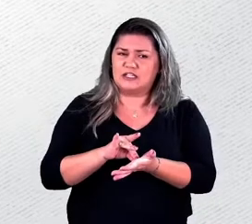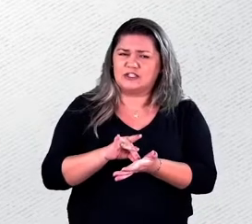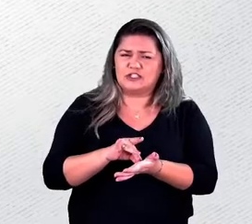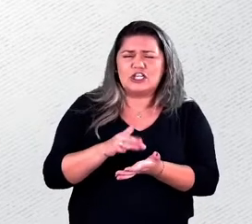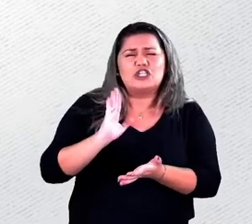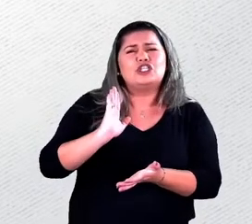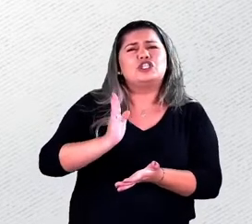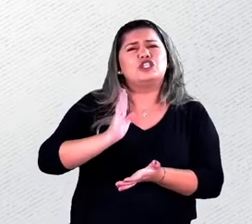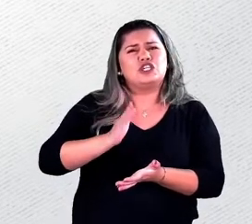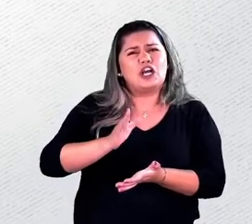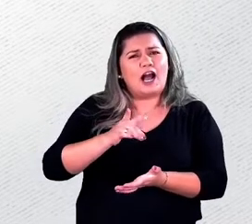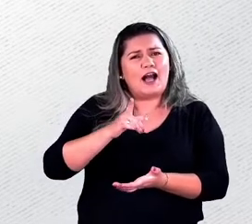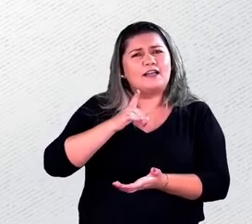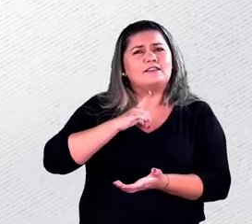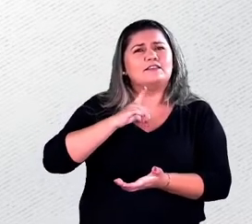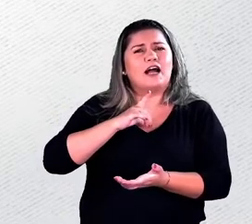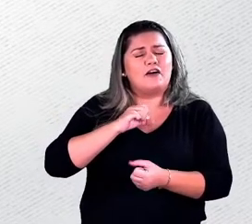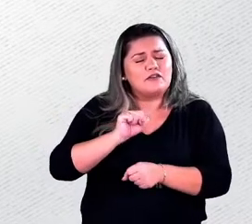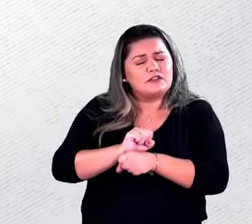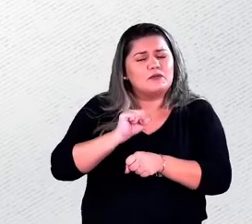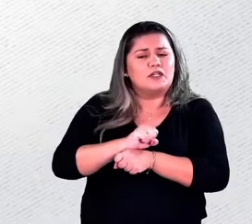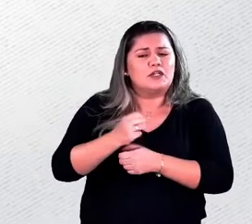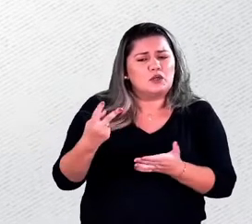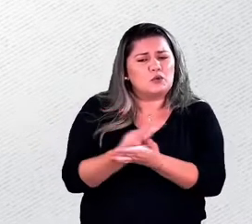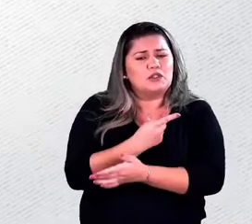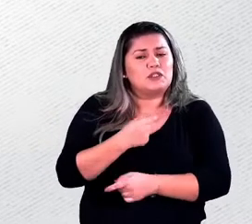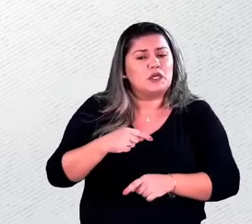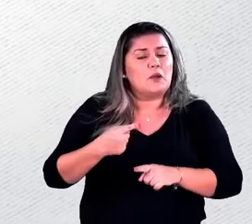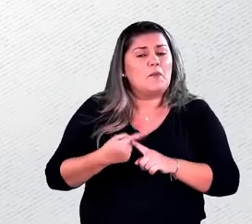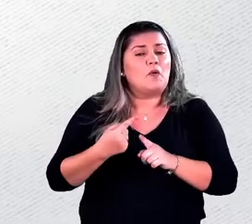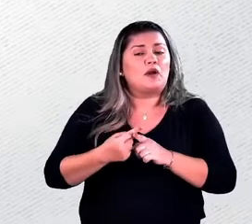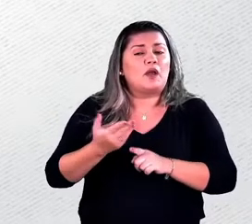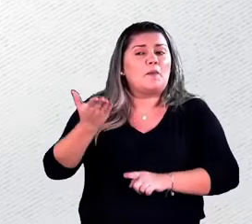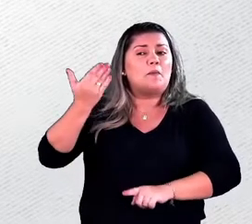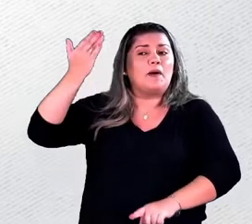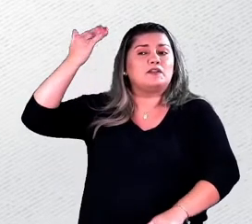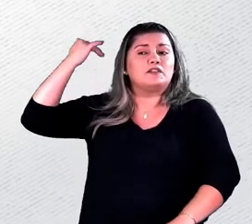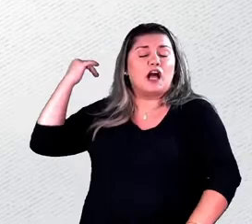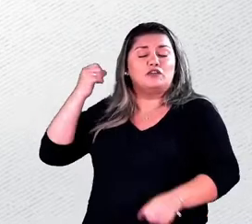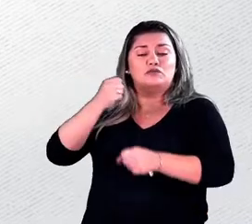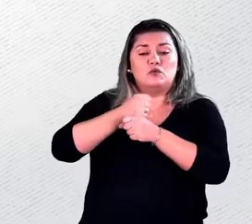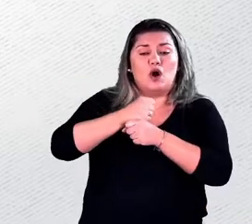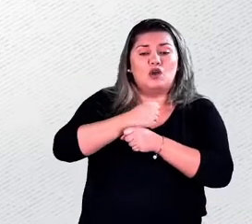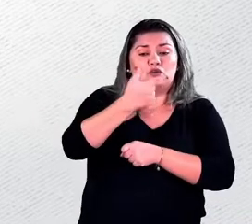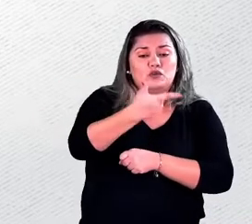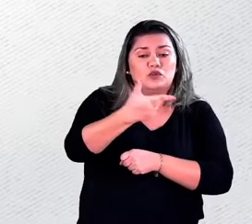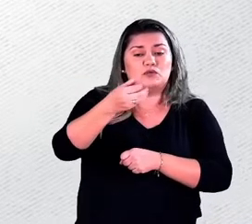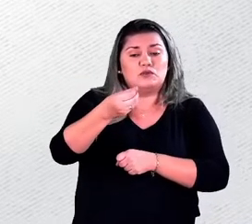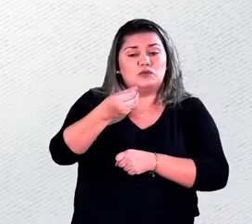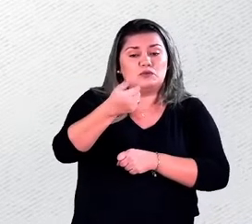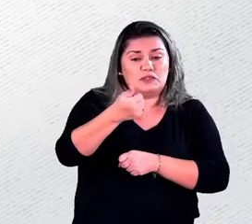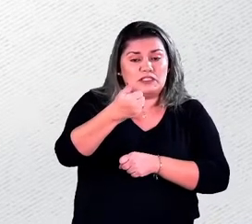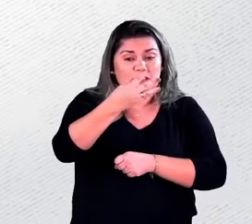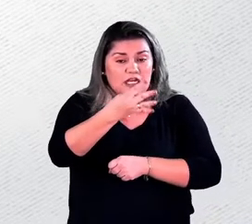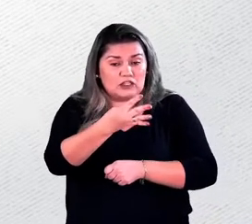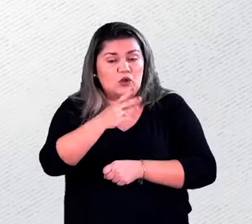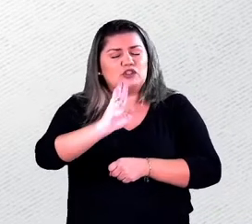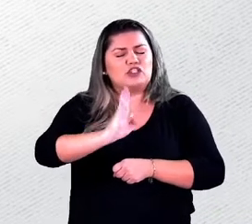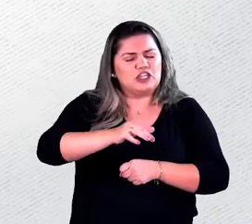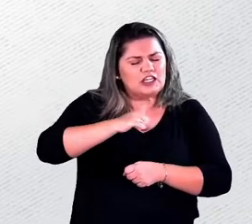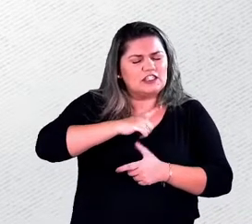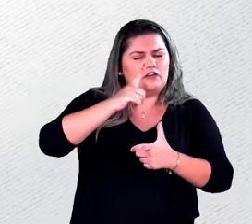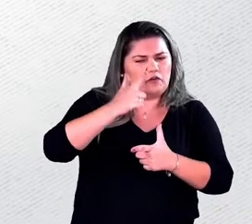outra crise daquela de 2014/2015 mas a crise da pandemia exerceu uma função importante de